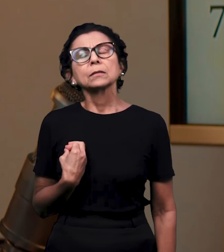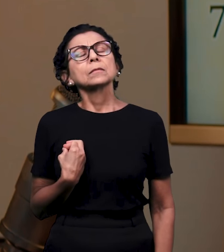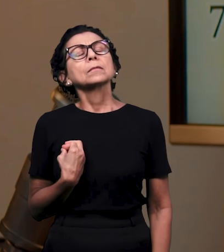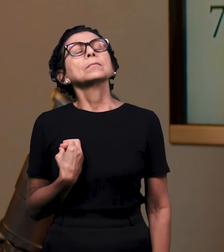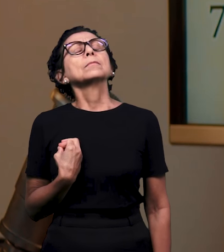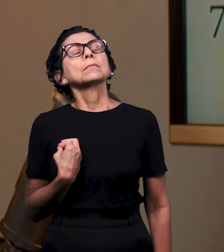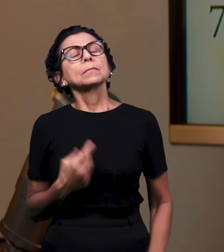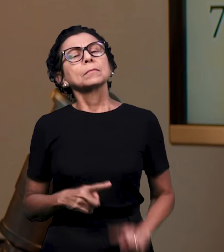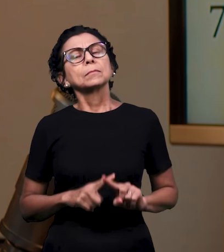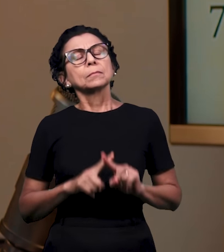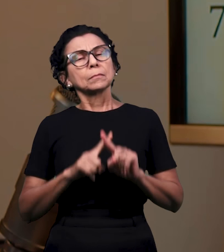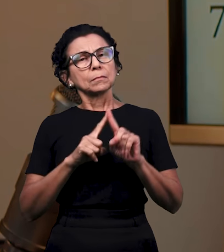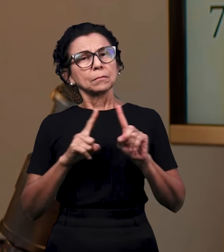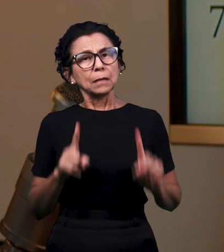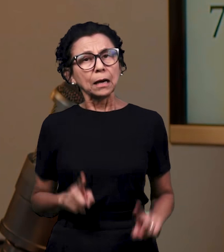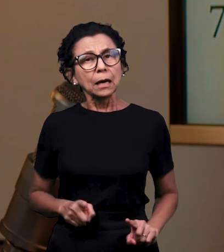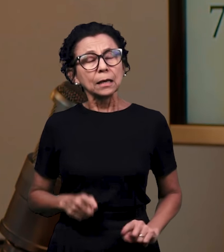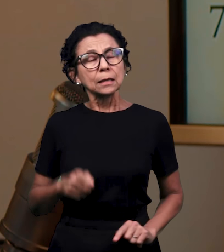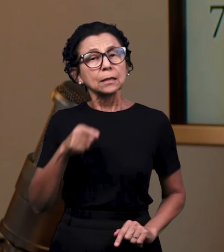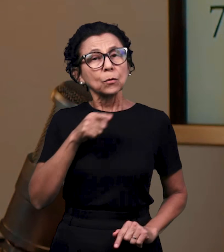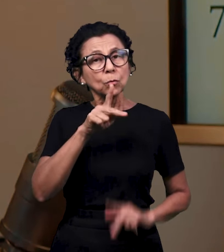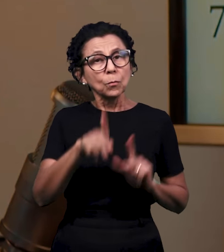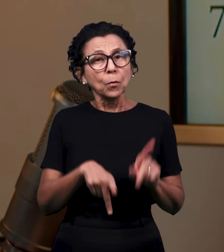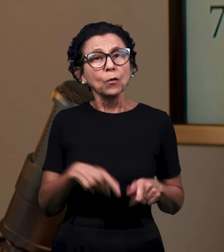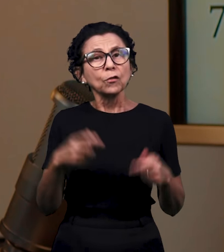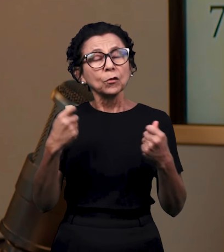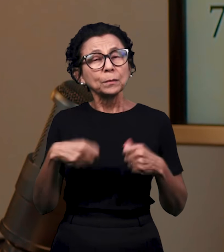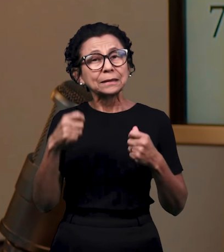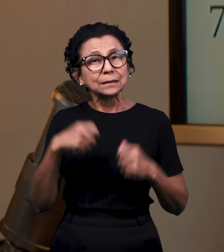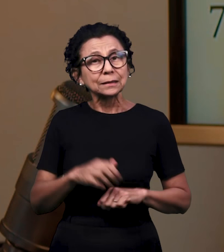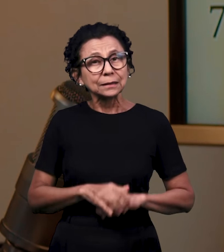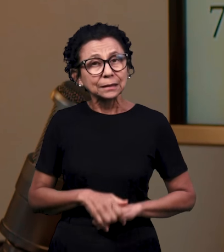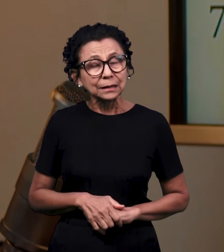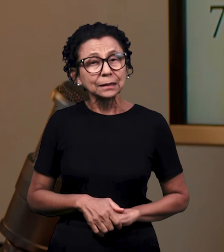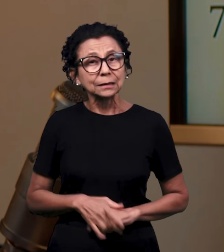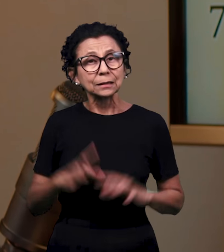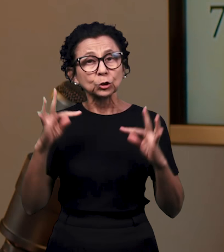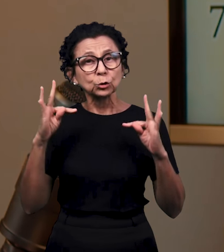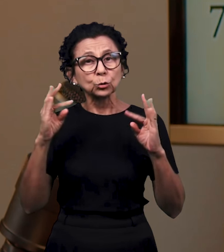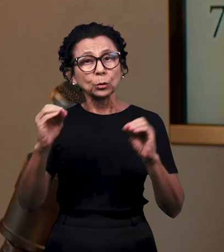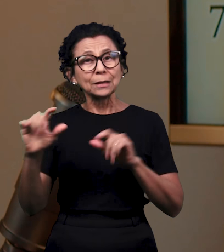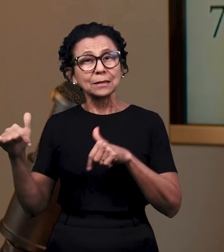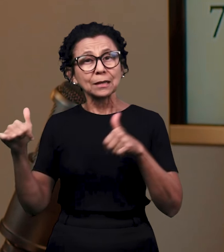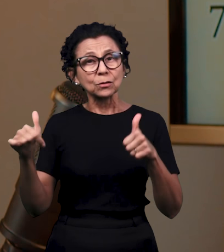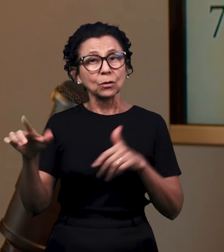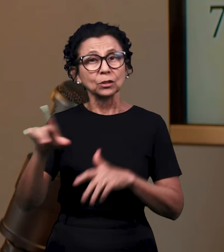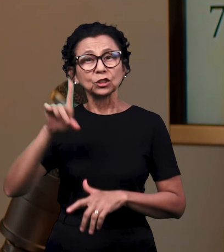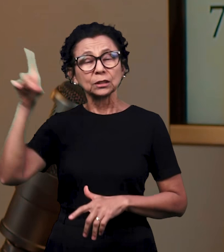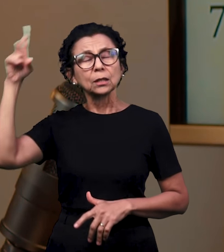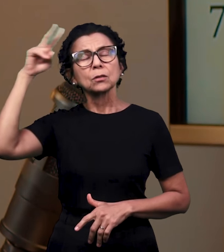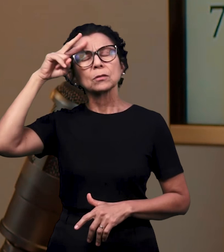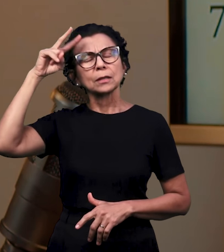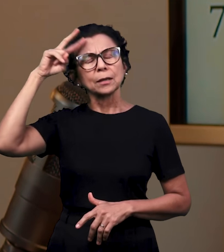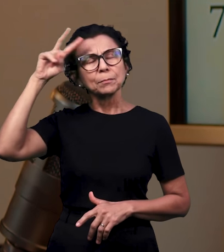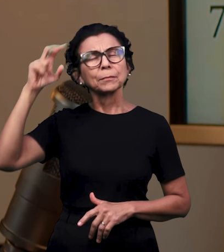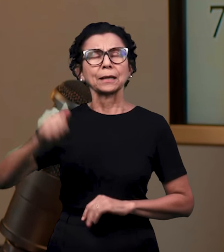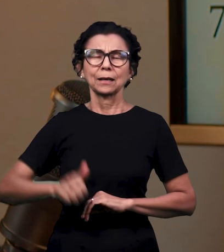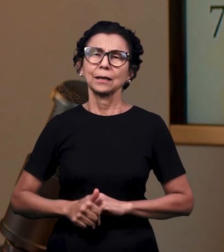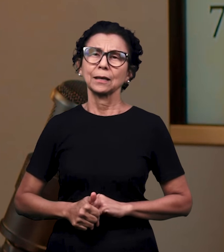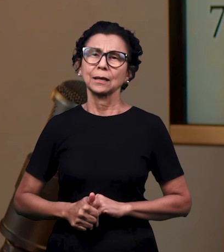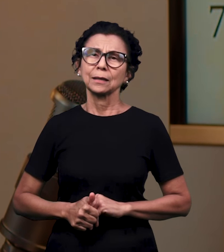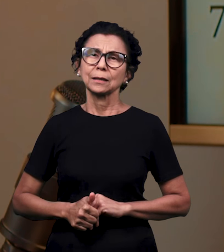eles deveriam ter em memória a celebração de que estar na presença de Deus era motivo de